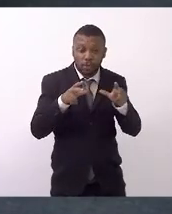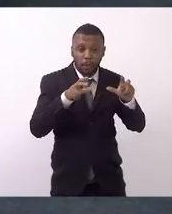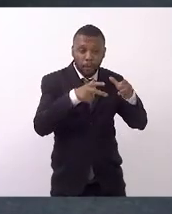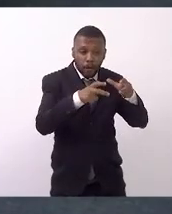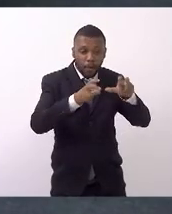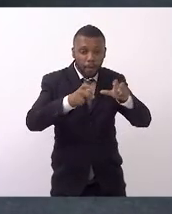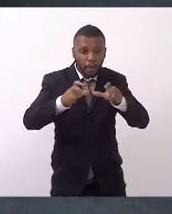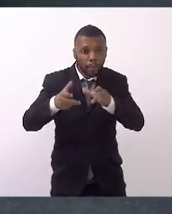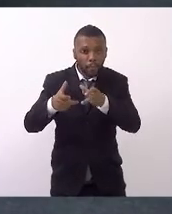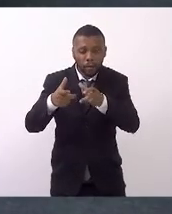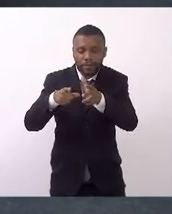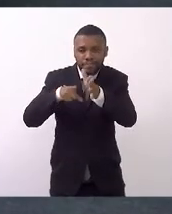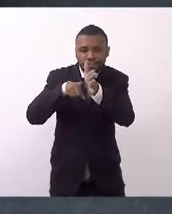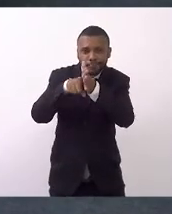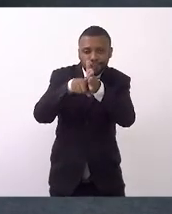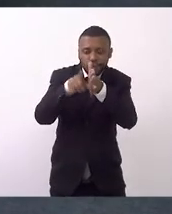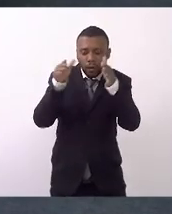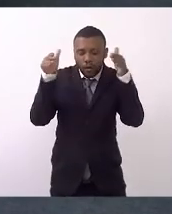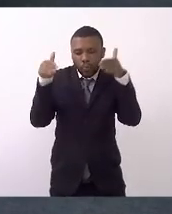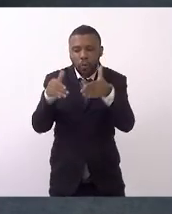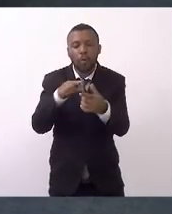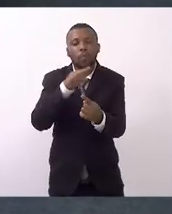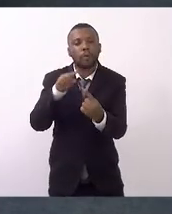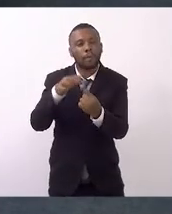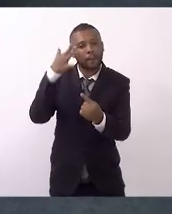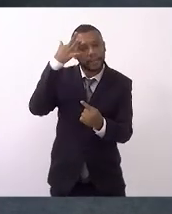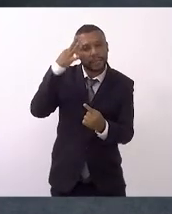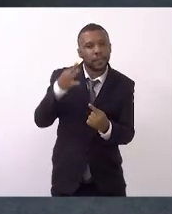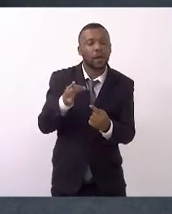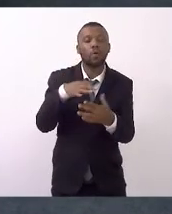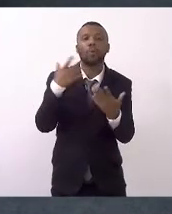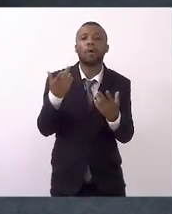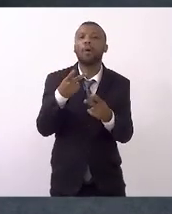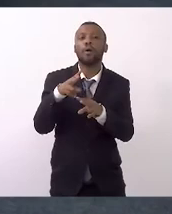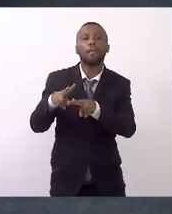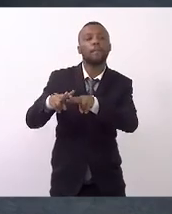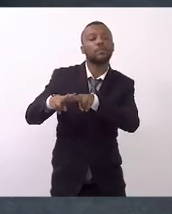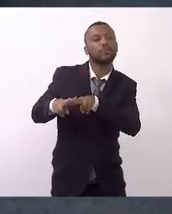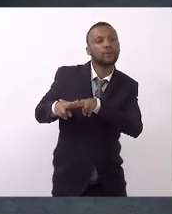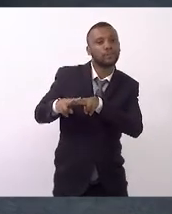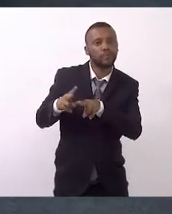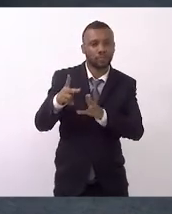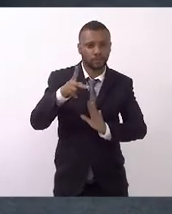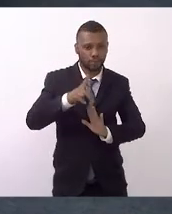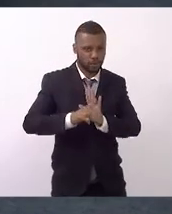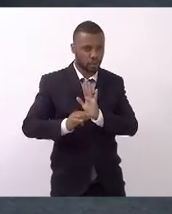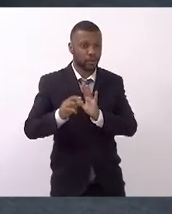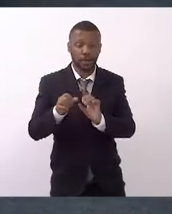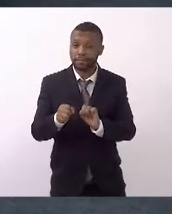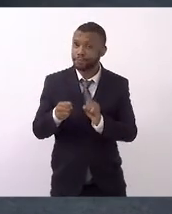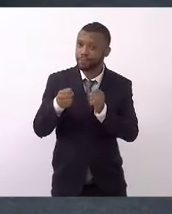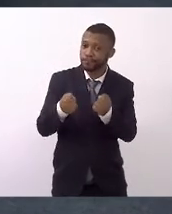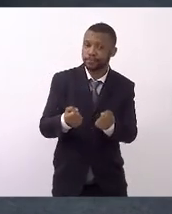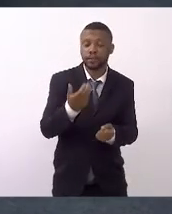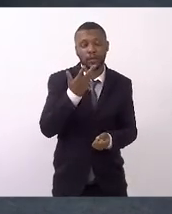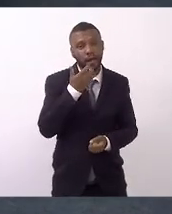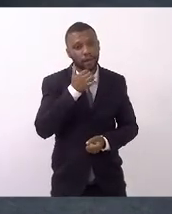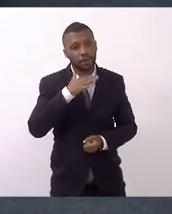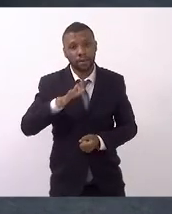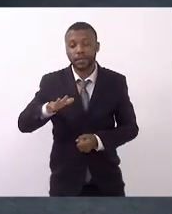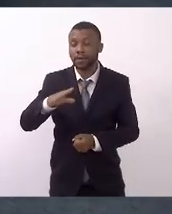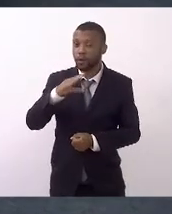para entender qual era a motivação do seu projeto, que é a preservação da criança e do adolescente, mas também